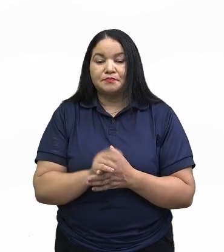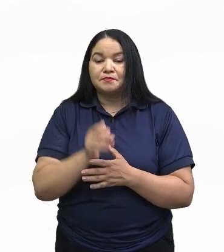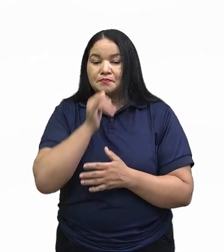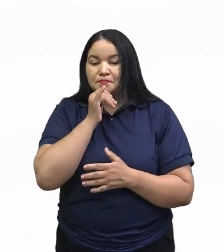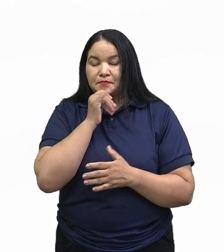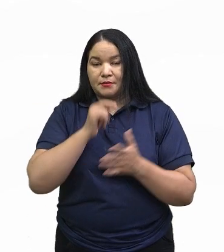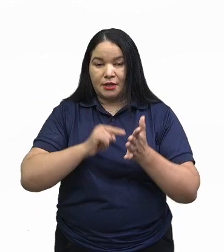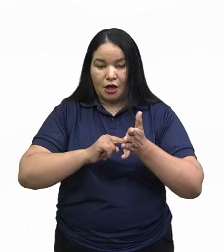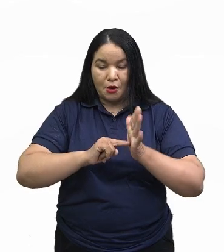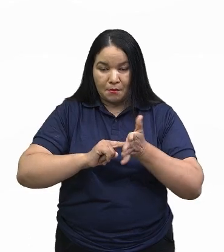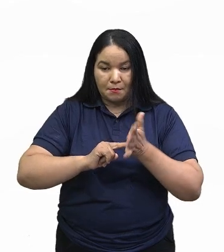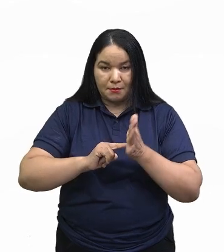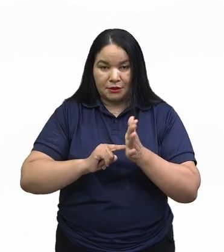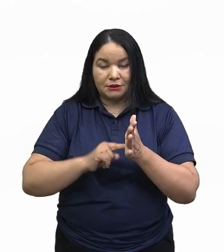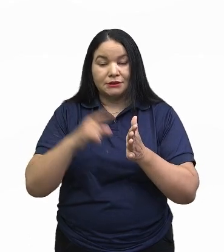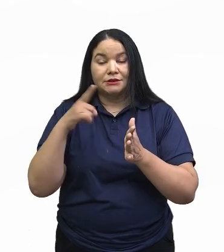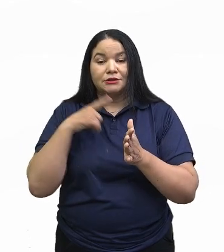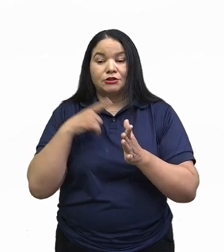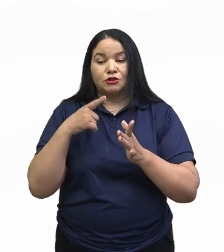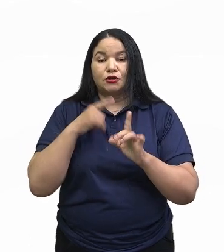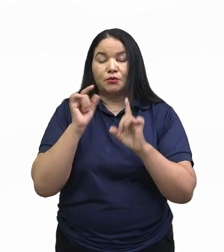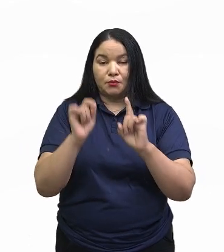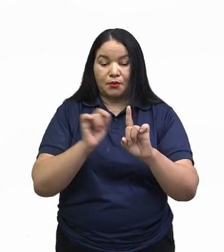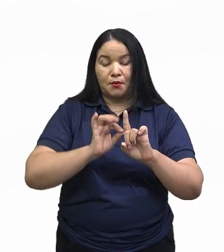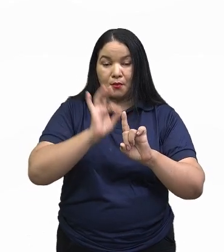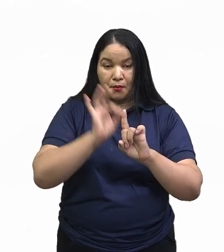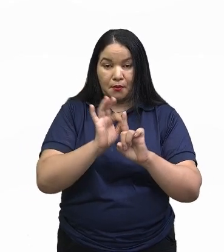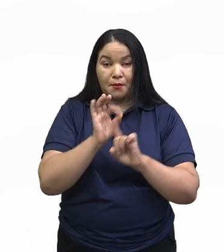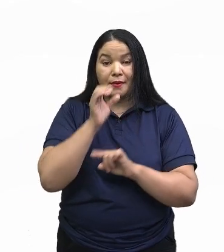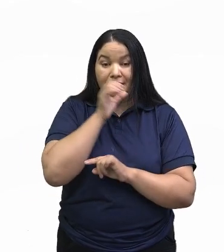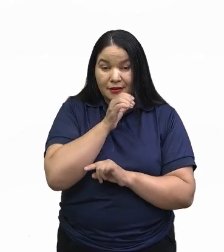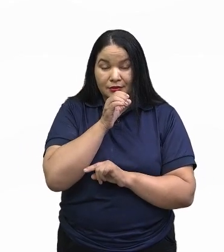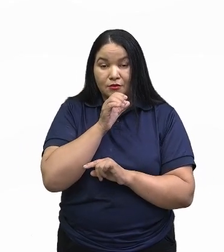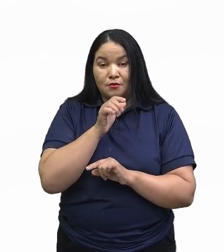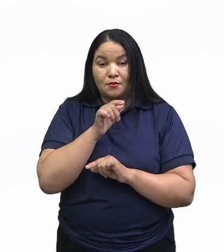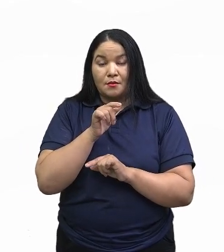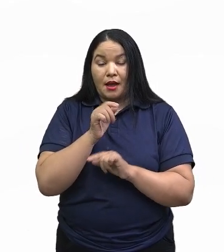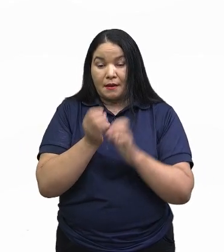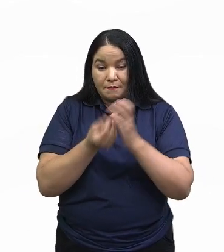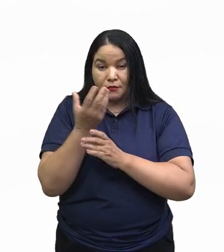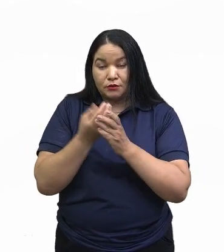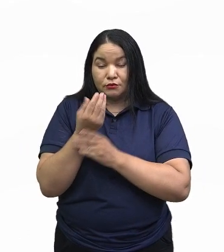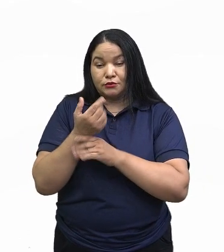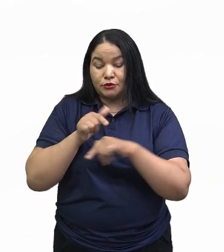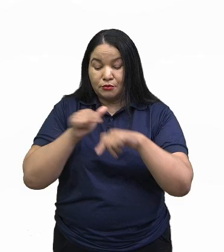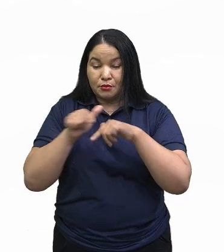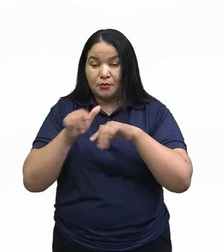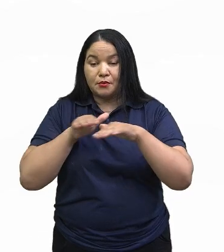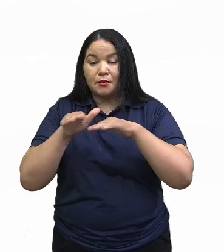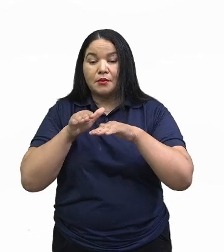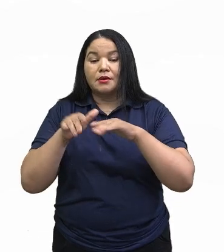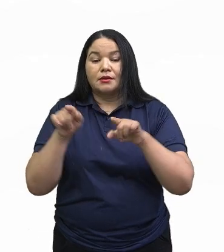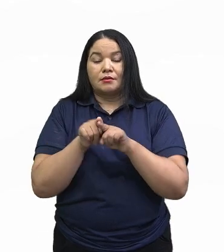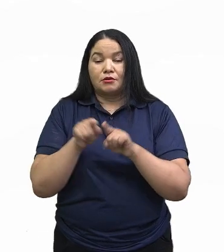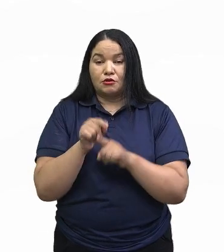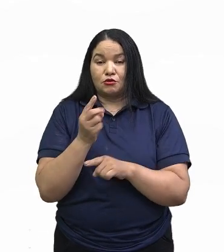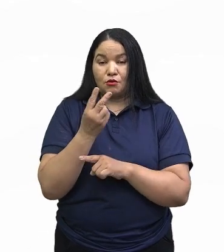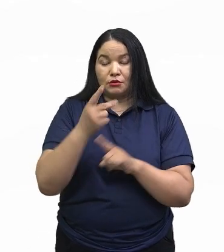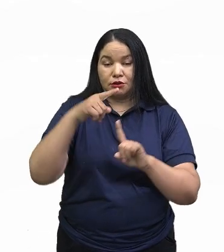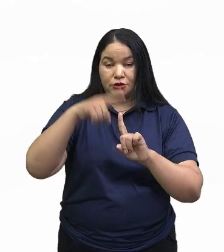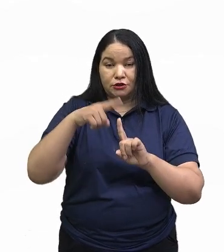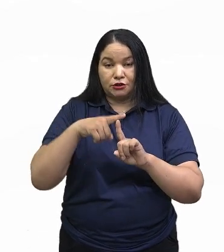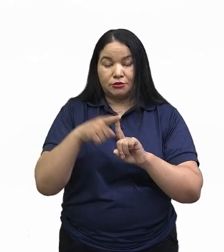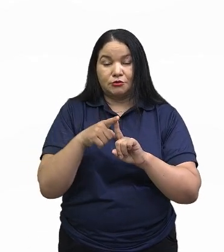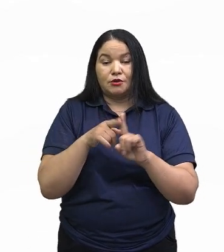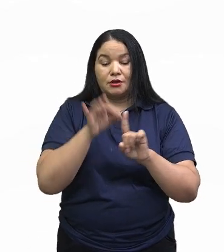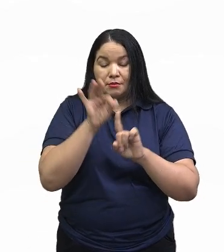o calor para produzir trabalho. Elas funcionam em ciclos e utilizam duas fontes de temperaturas diferentes.